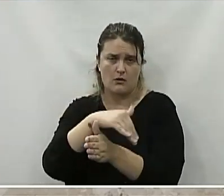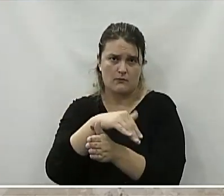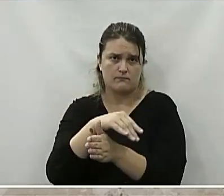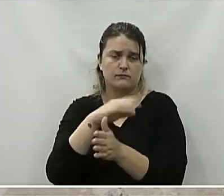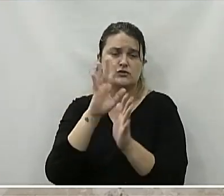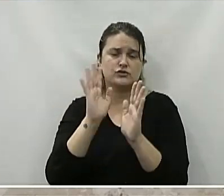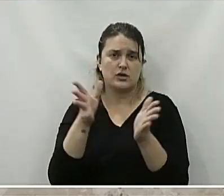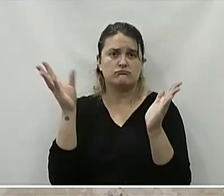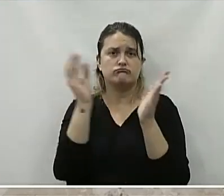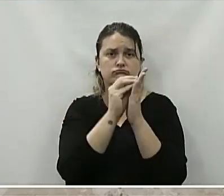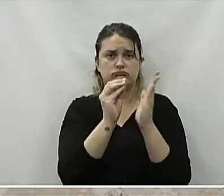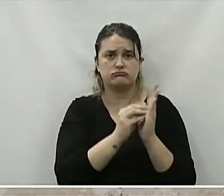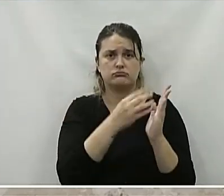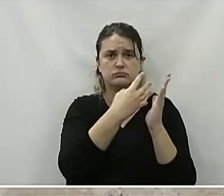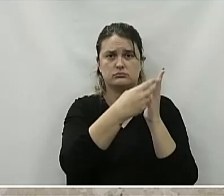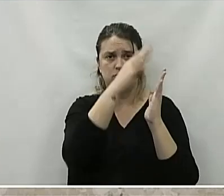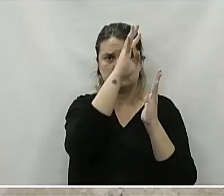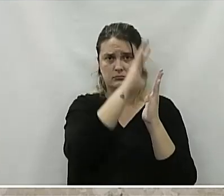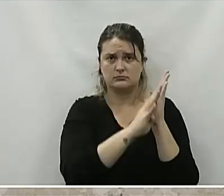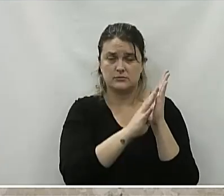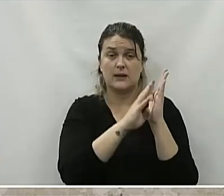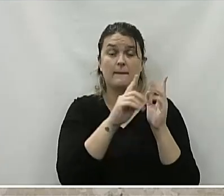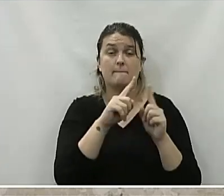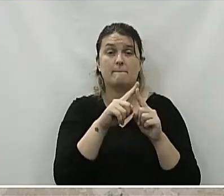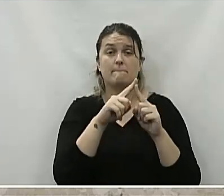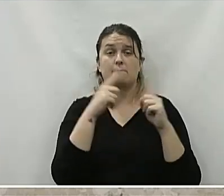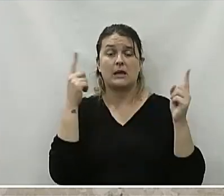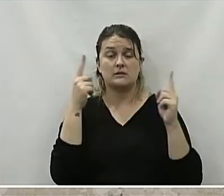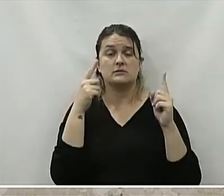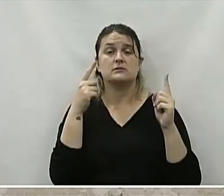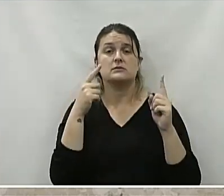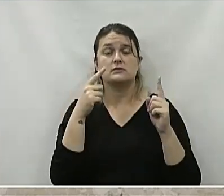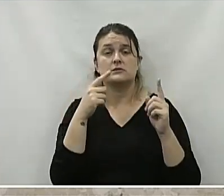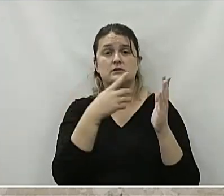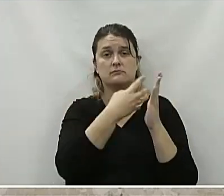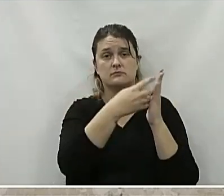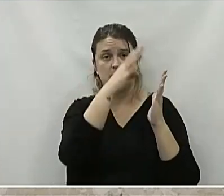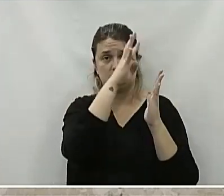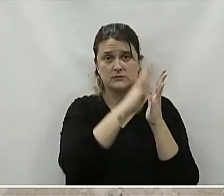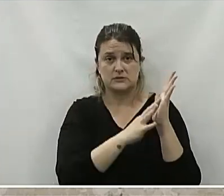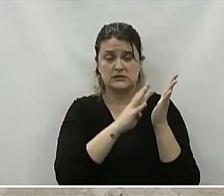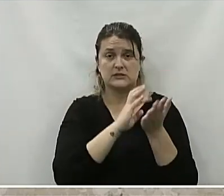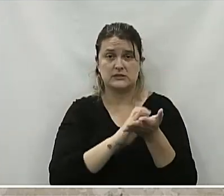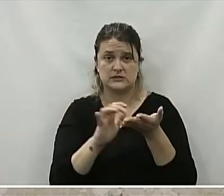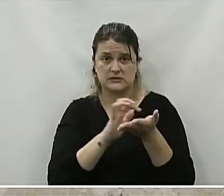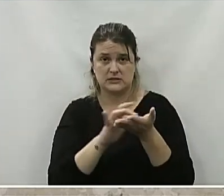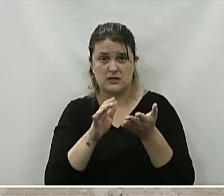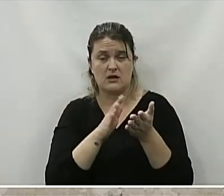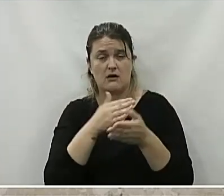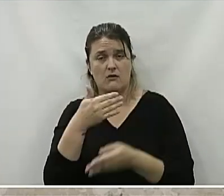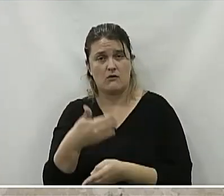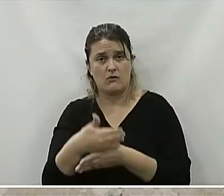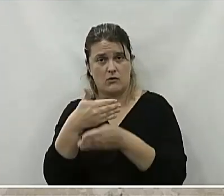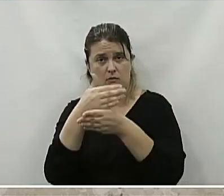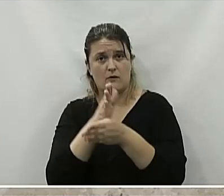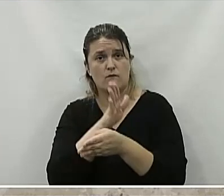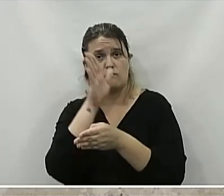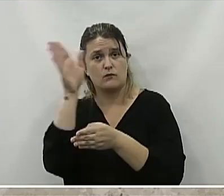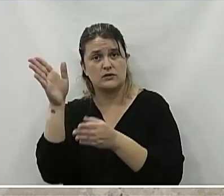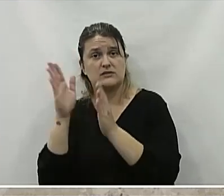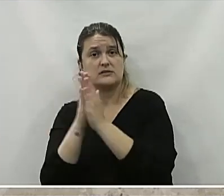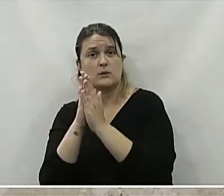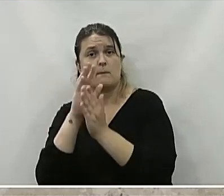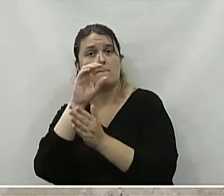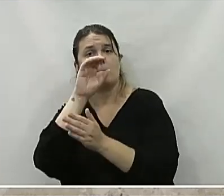no cronograma da Secretaria de Obras. Tendo em vista que estava previsto já no cronograma a Secretaria estar no bairro